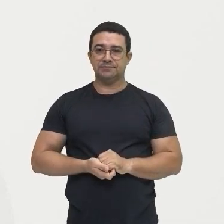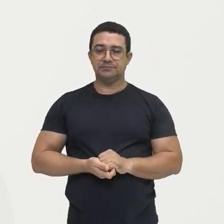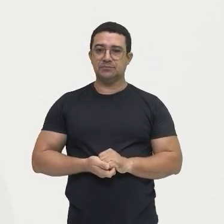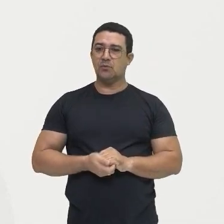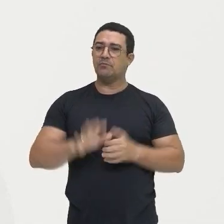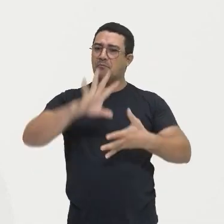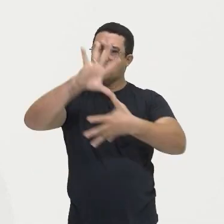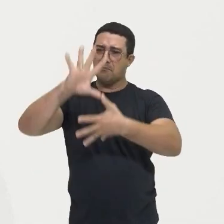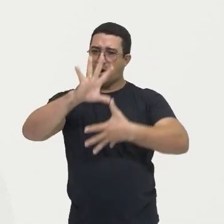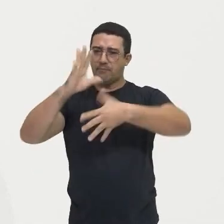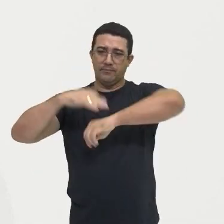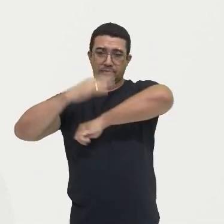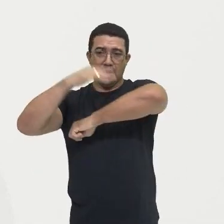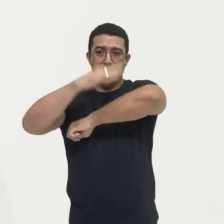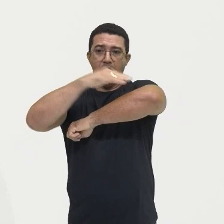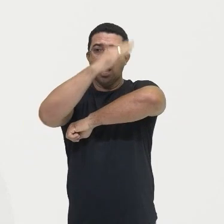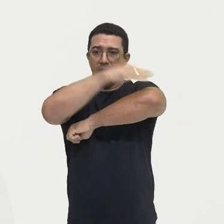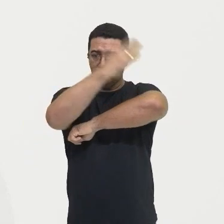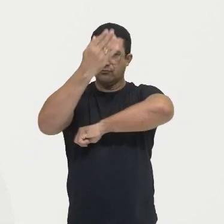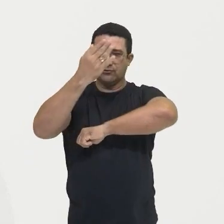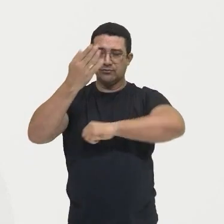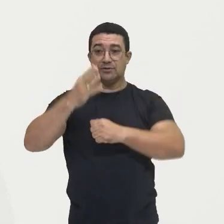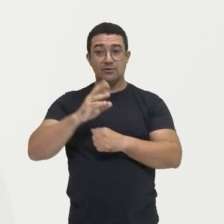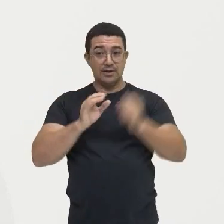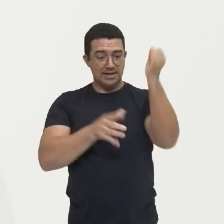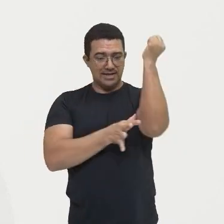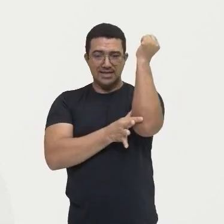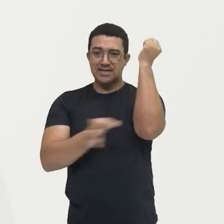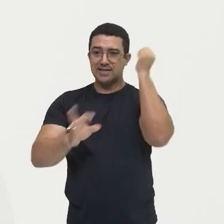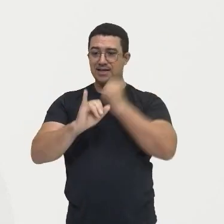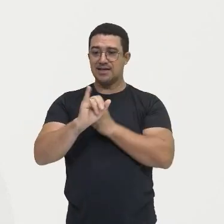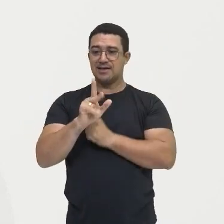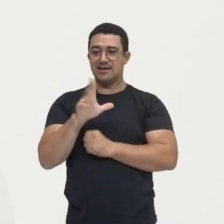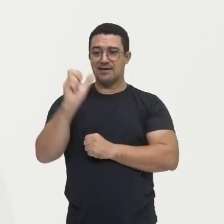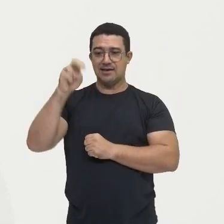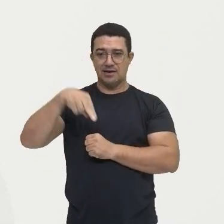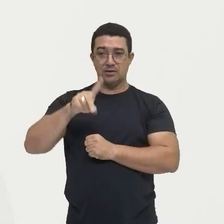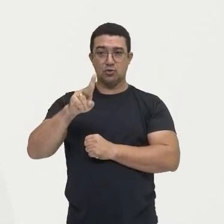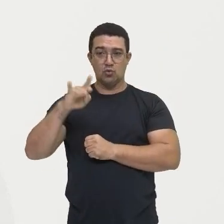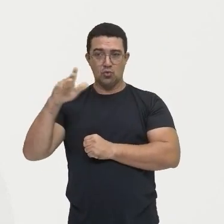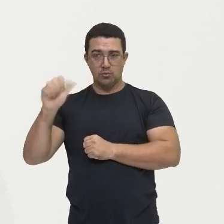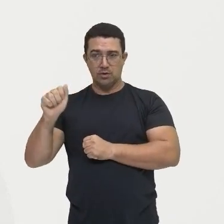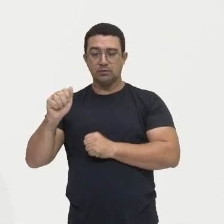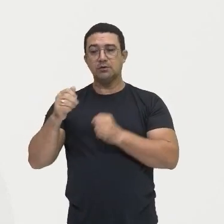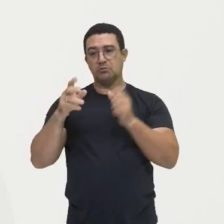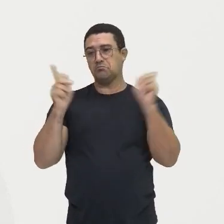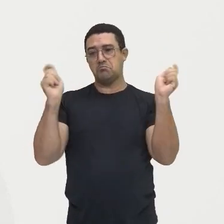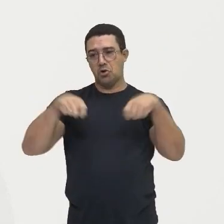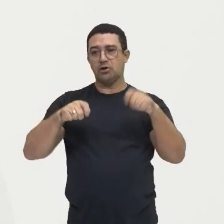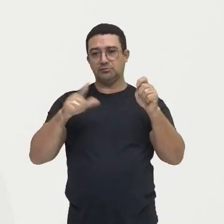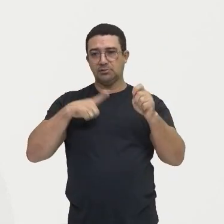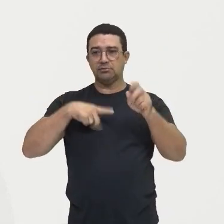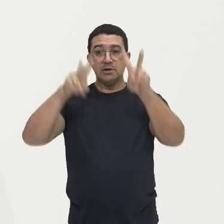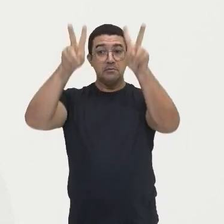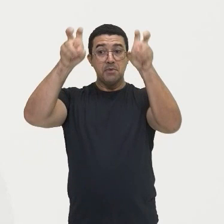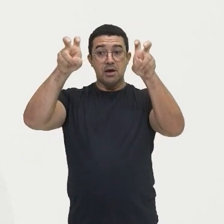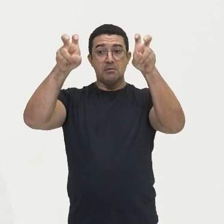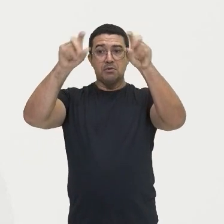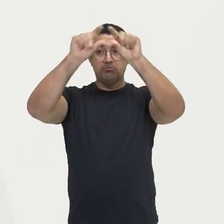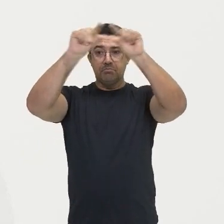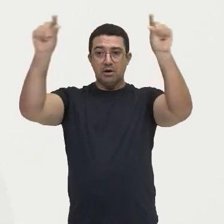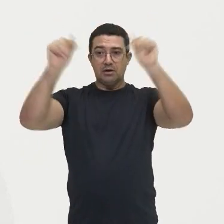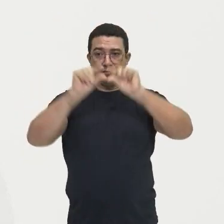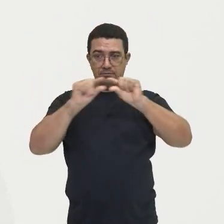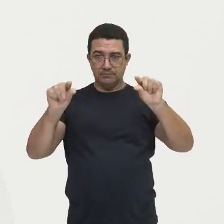2 pontos. Aspectos físicos, relevo. Isso seria um subtítulo, tá bom? Outra coisa que é importante que vocês compreendam,